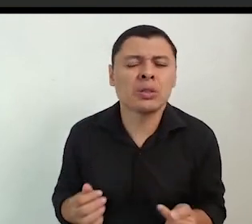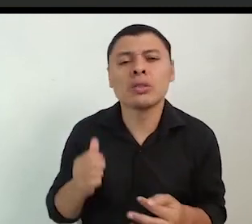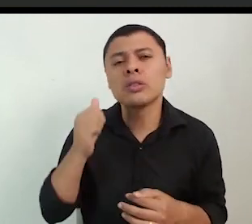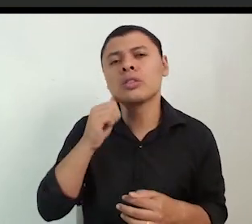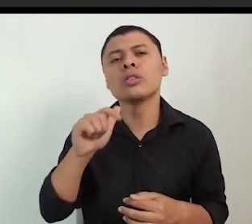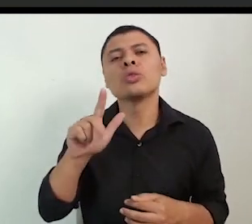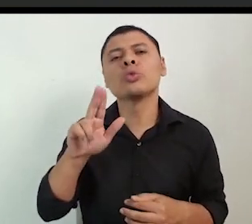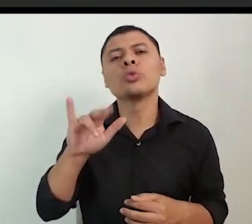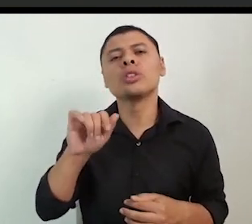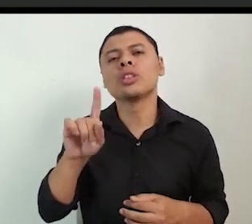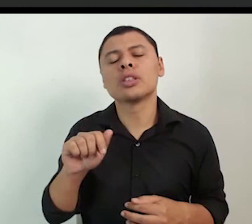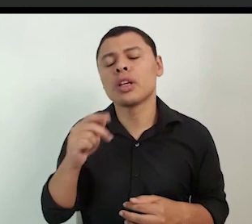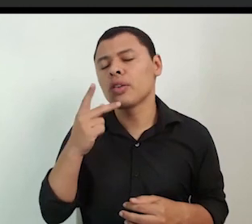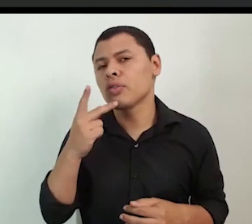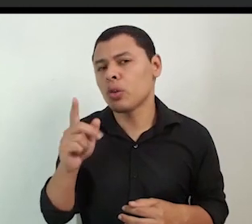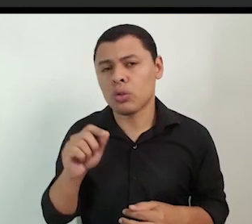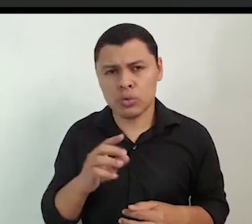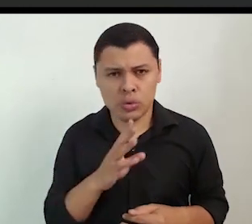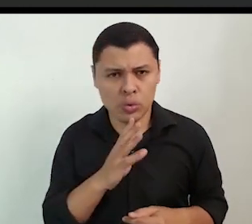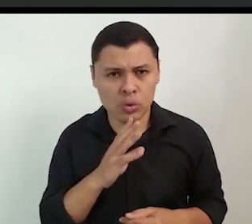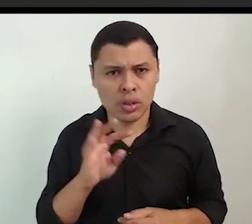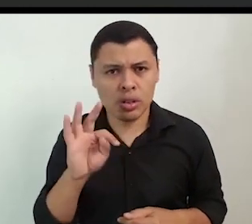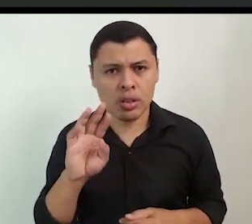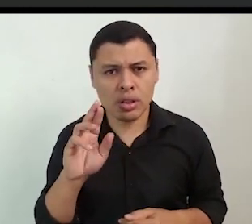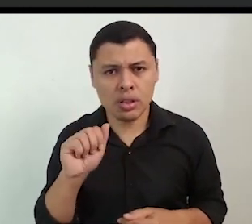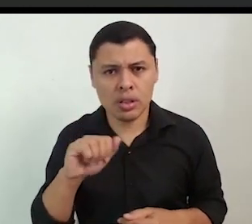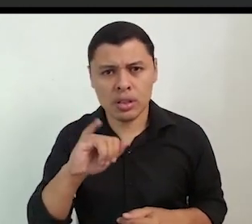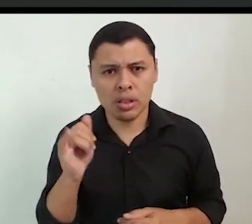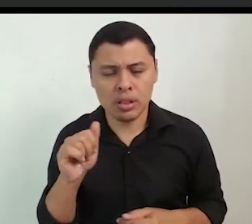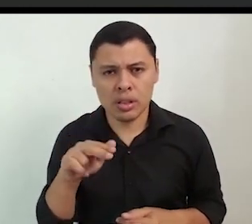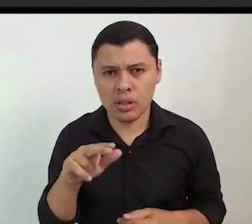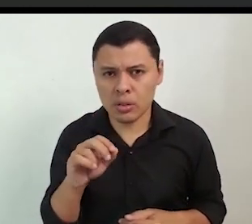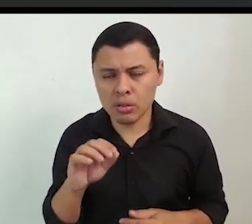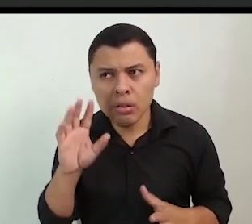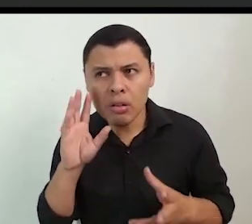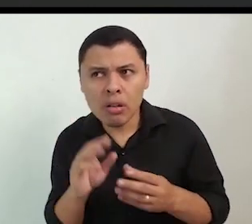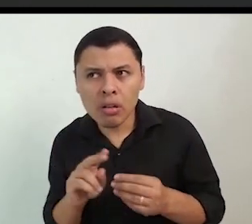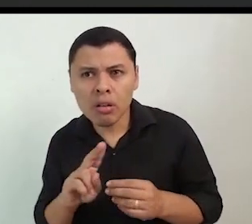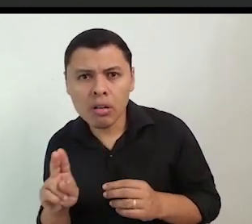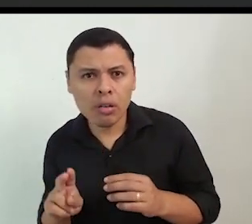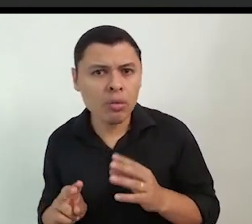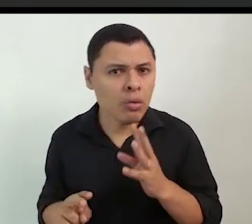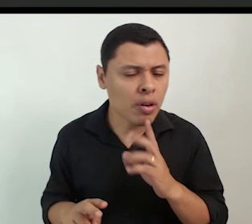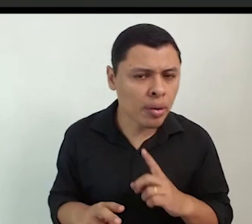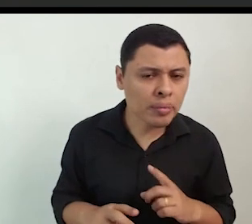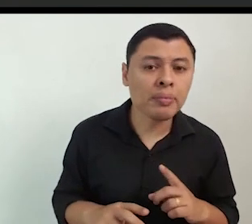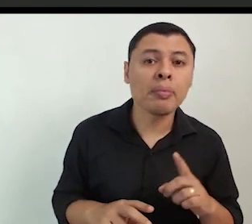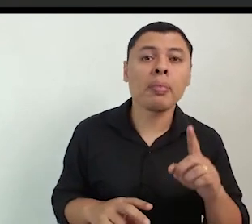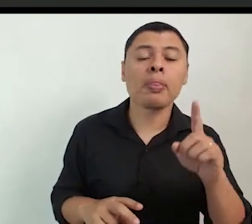uma coisa. A Luísa Trajano, para quem não conhece, não está fazendo ligação entre o nome e a pessoa,